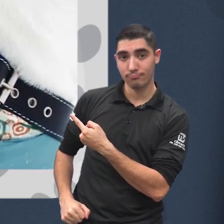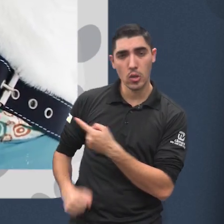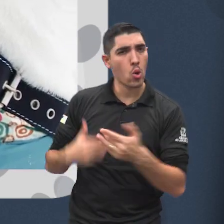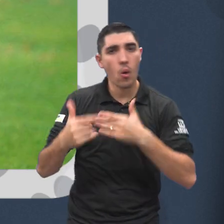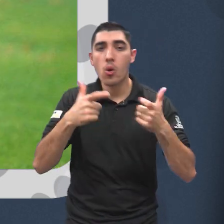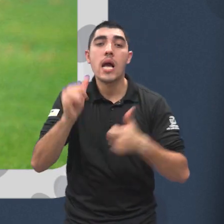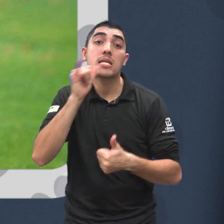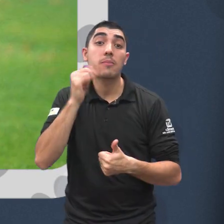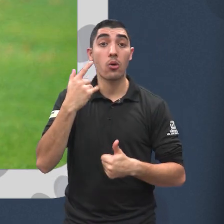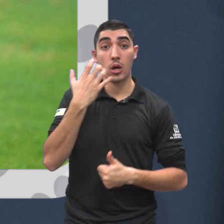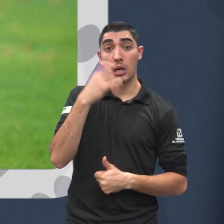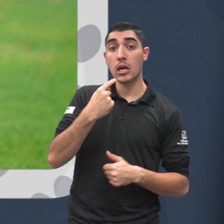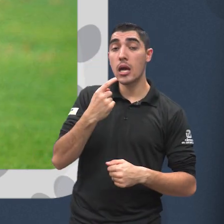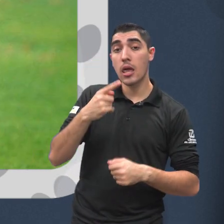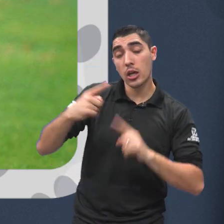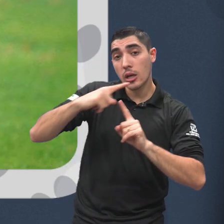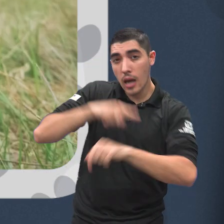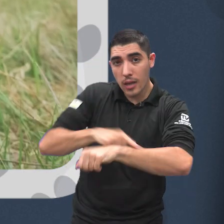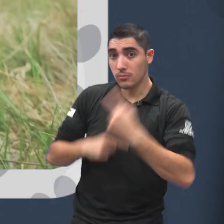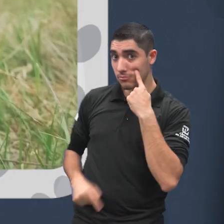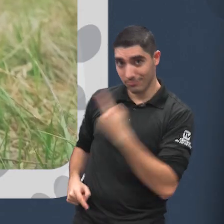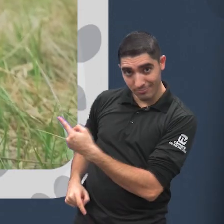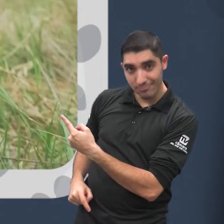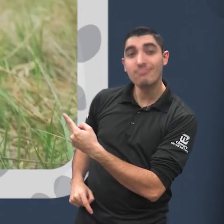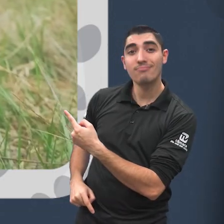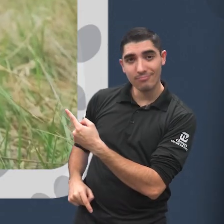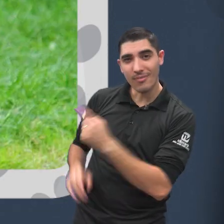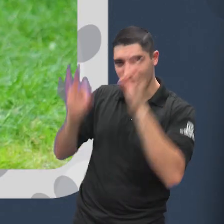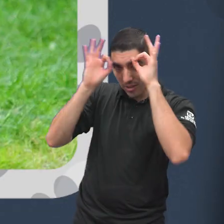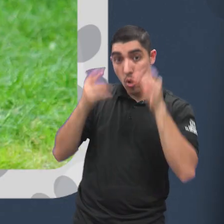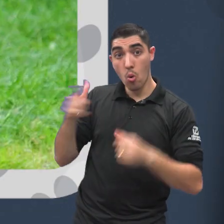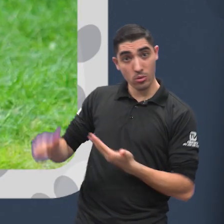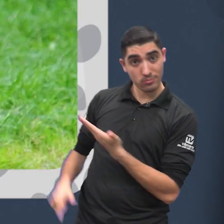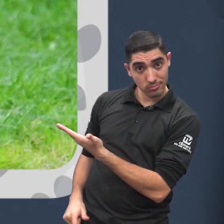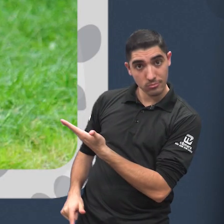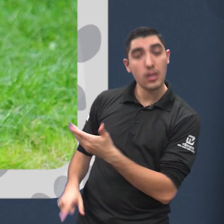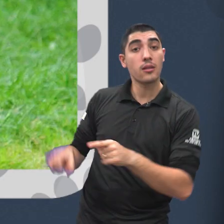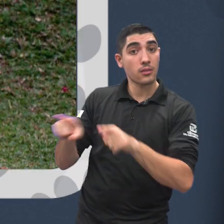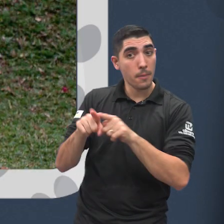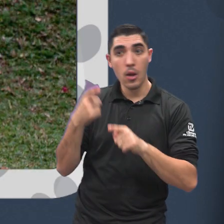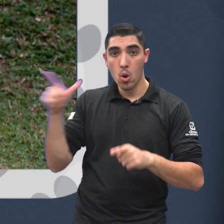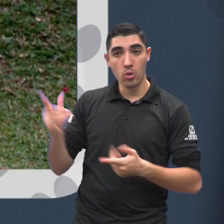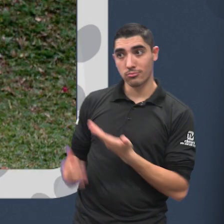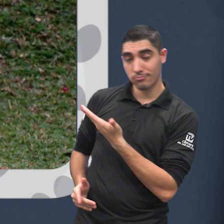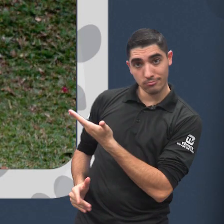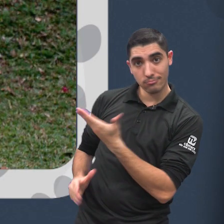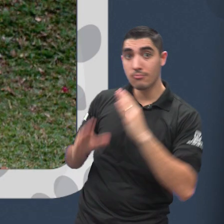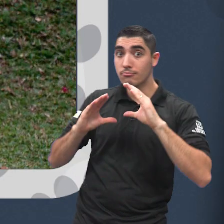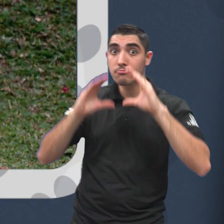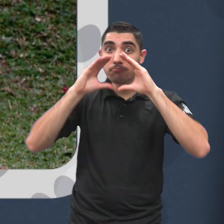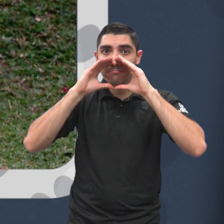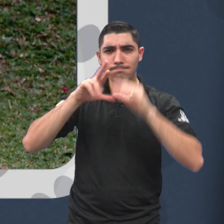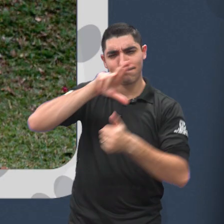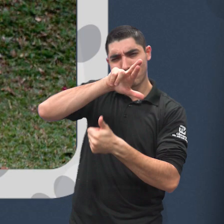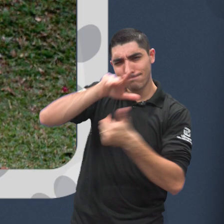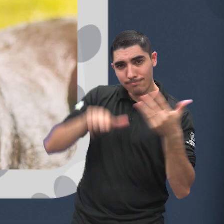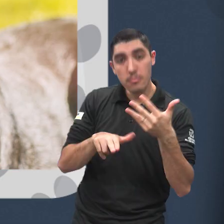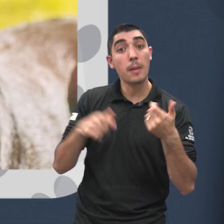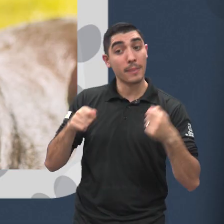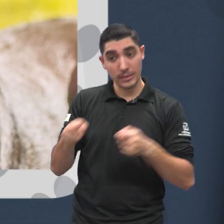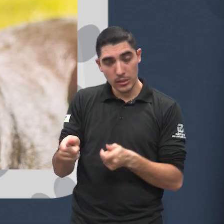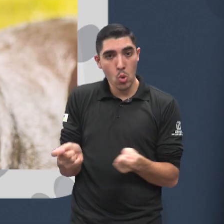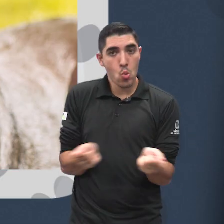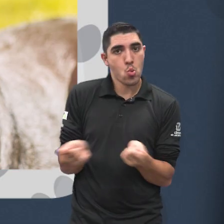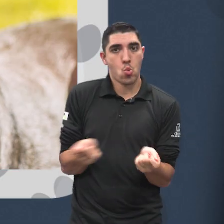públicos. Isso vale, por exemplo, para os mastins, rottweilers, filas brasileiros e outros gigantes que precisam de controle